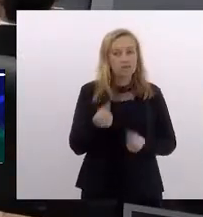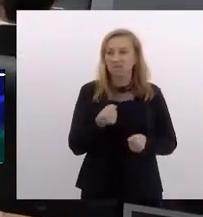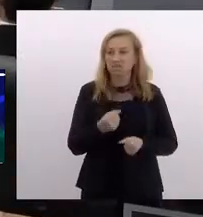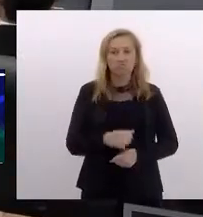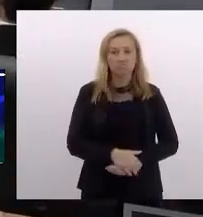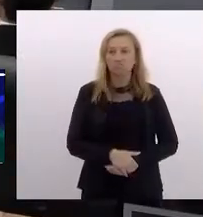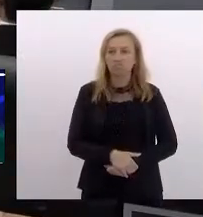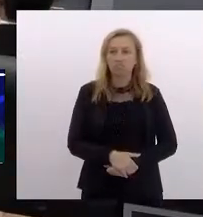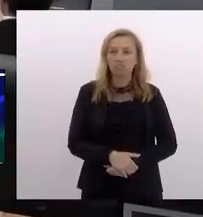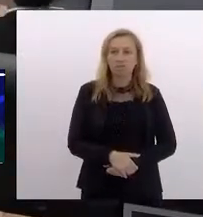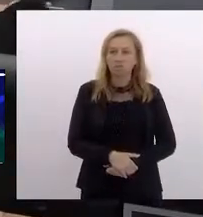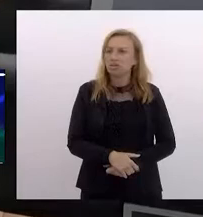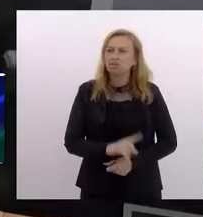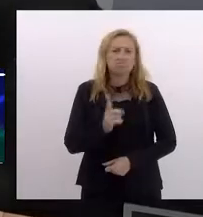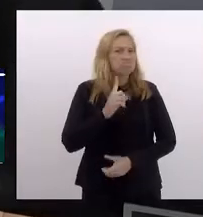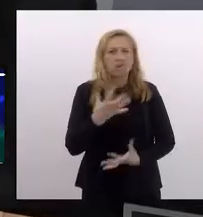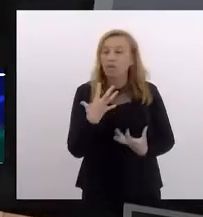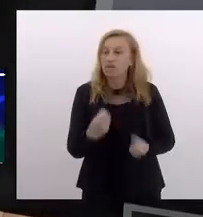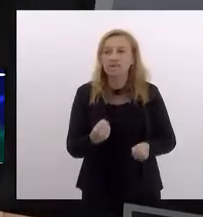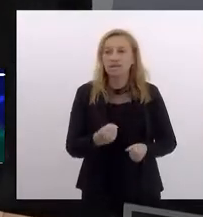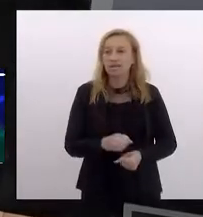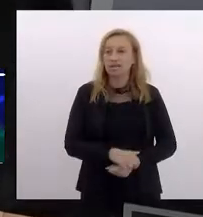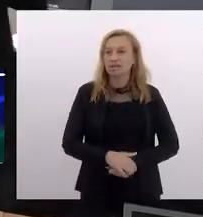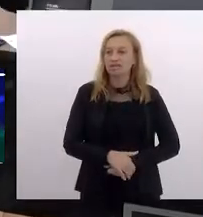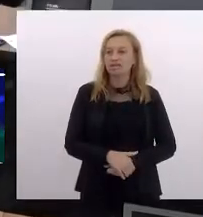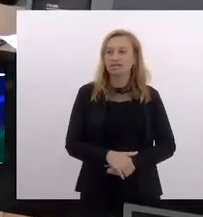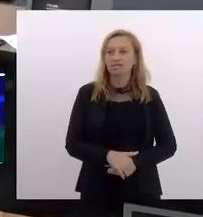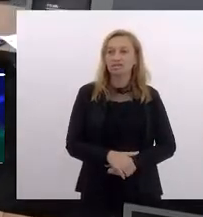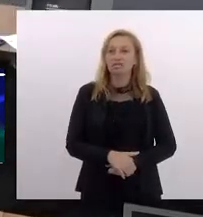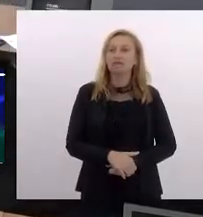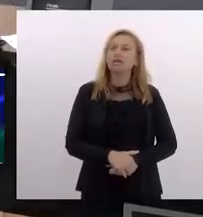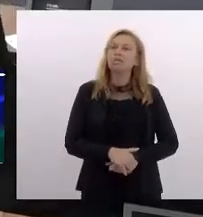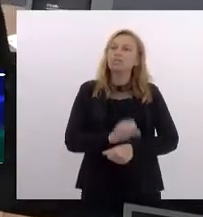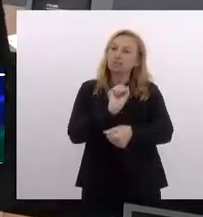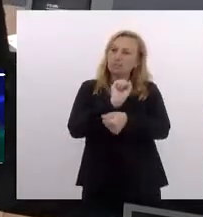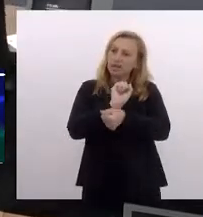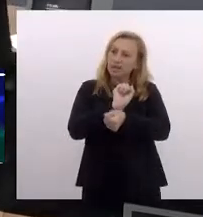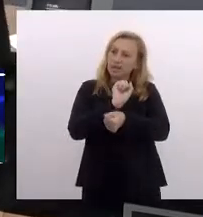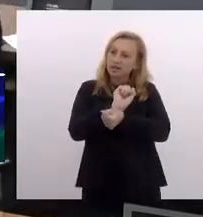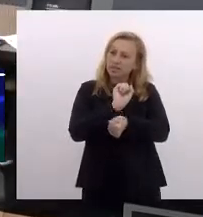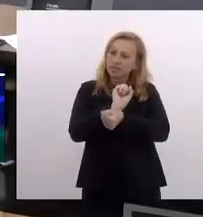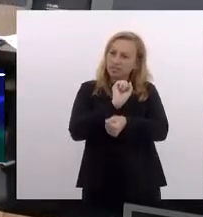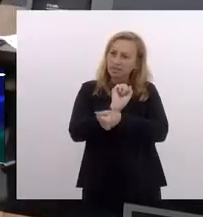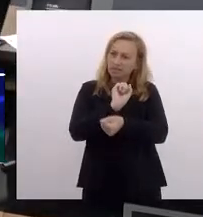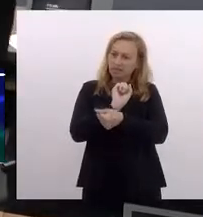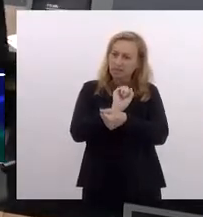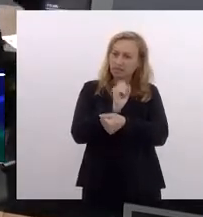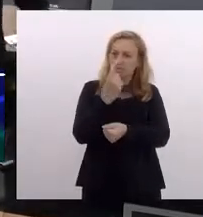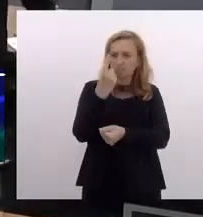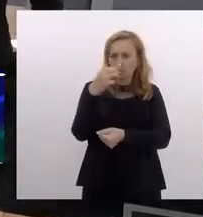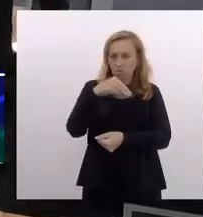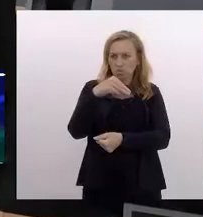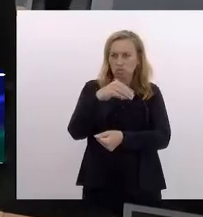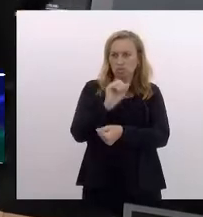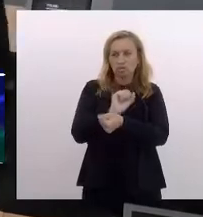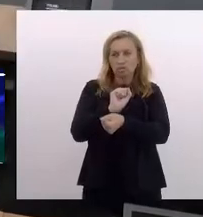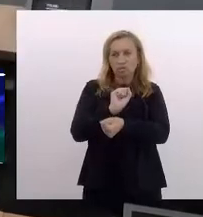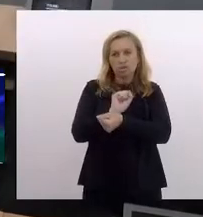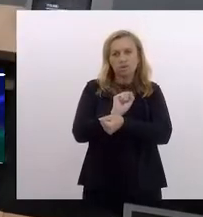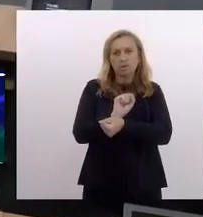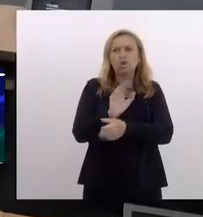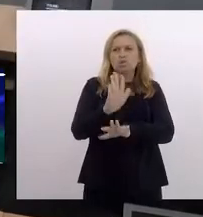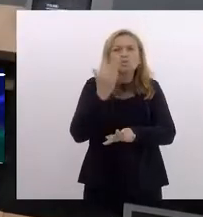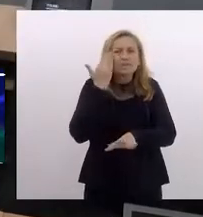concordar logo pela ordem naquela hora aí espera aí eu vou estar aquele entendimento